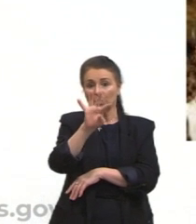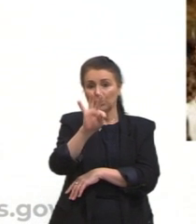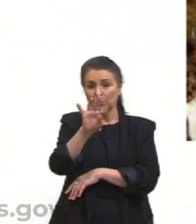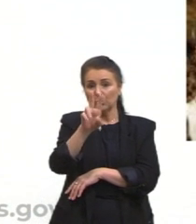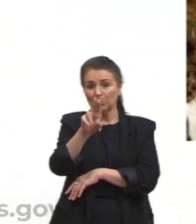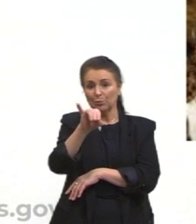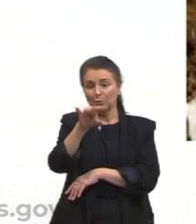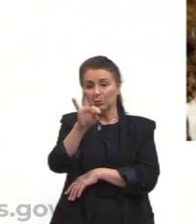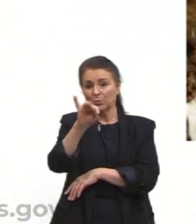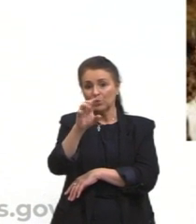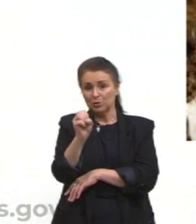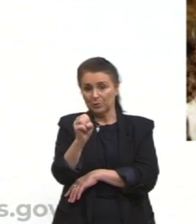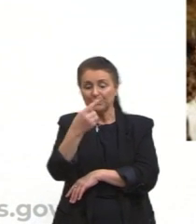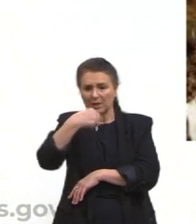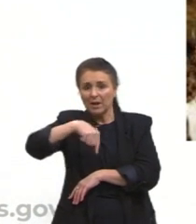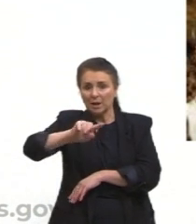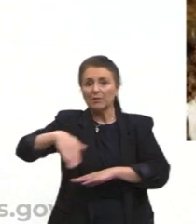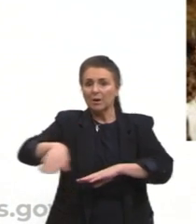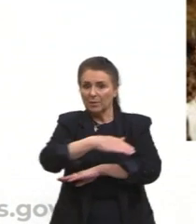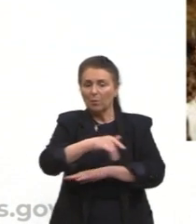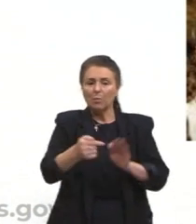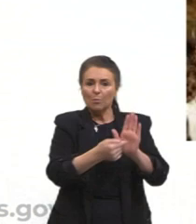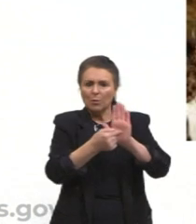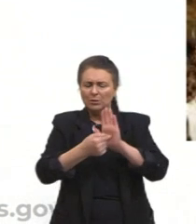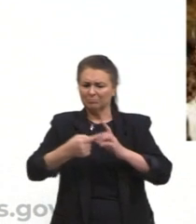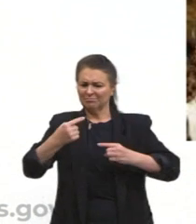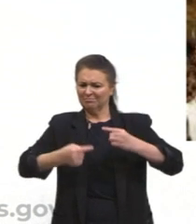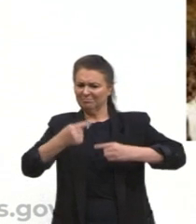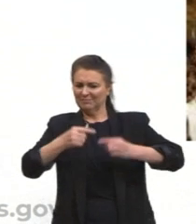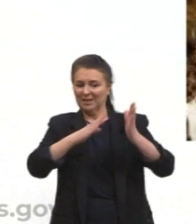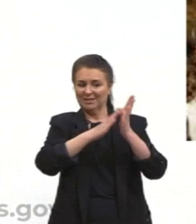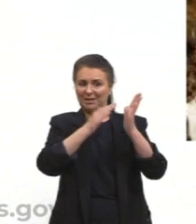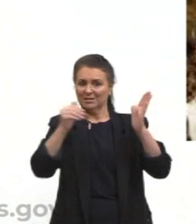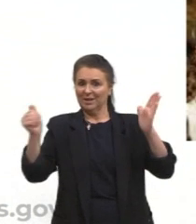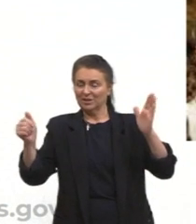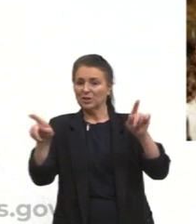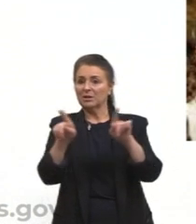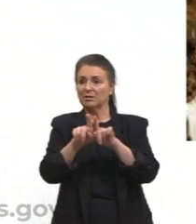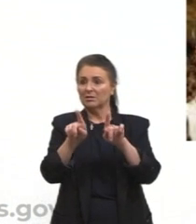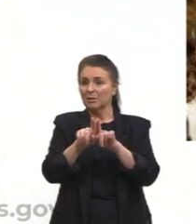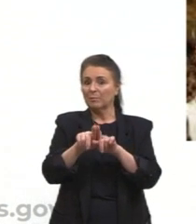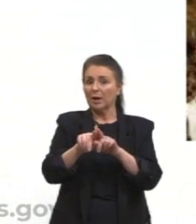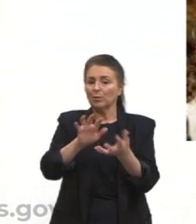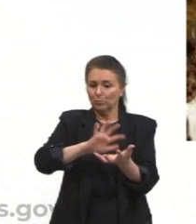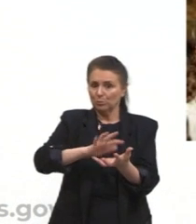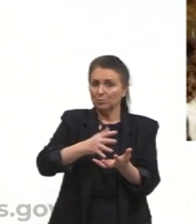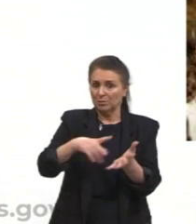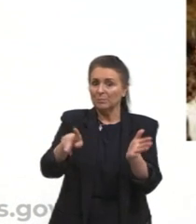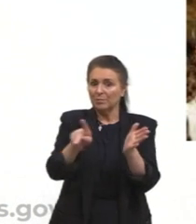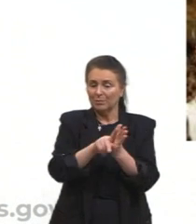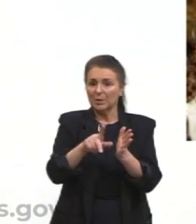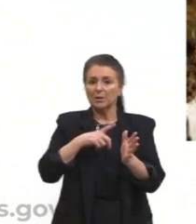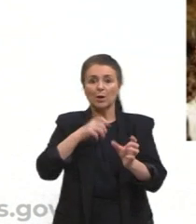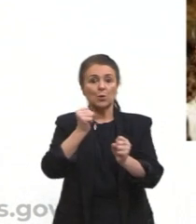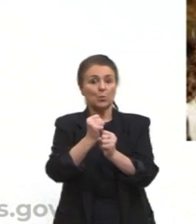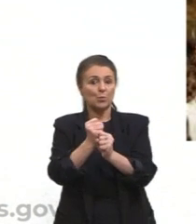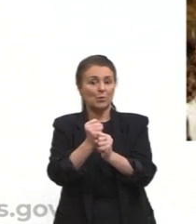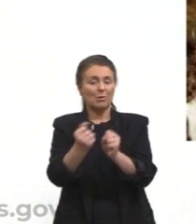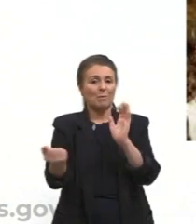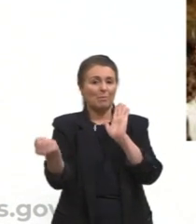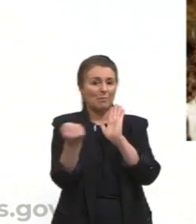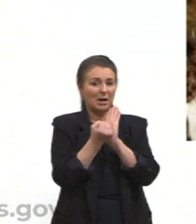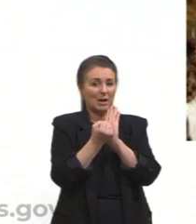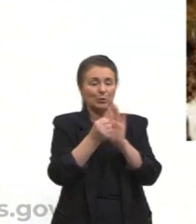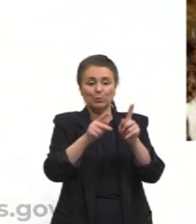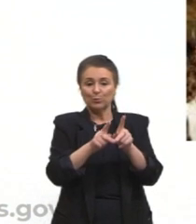trazendo alguns questionamentos tanto na questão estética quanto na questão do seu samba enredo nós temos aqui um ano marcado por